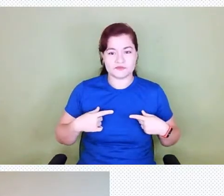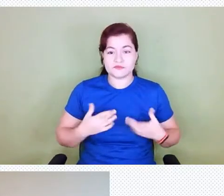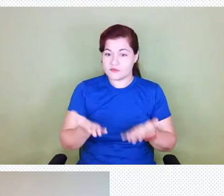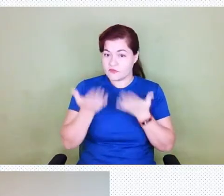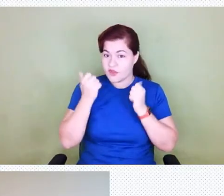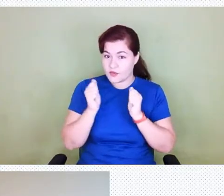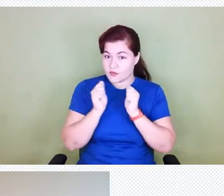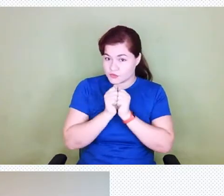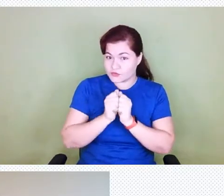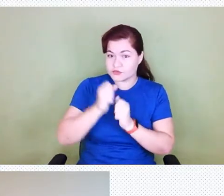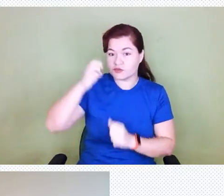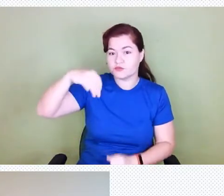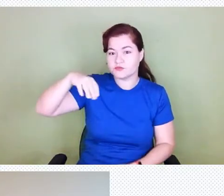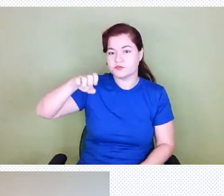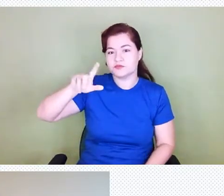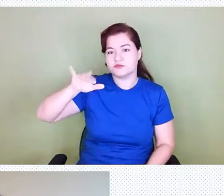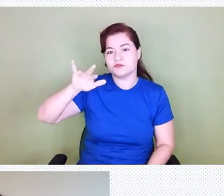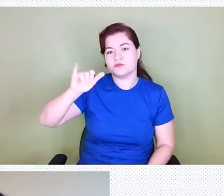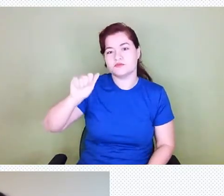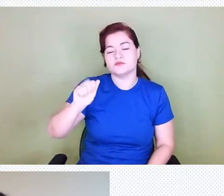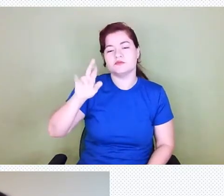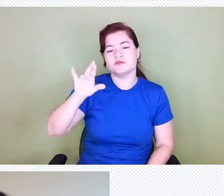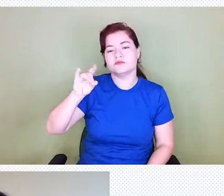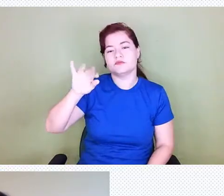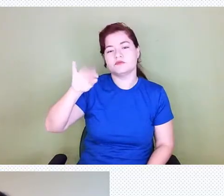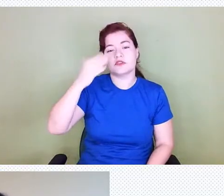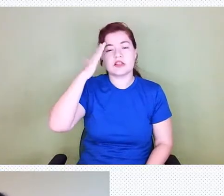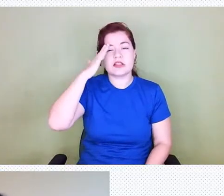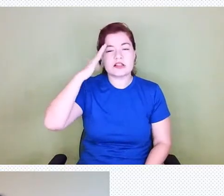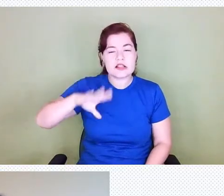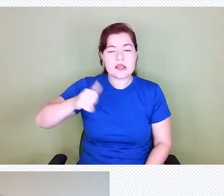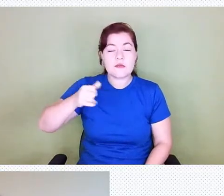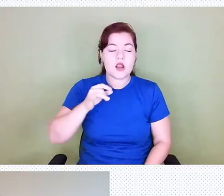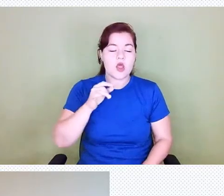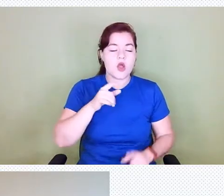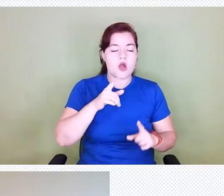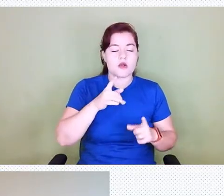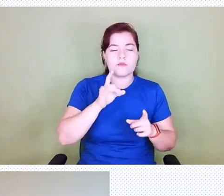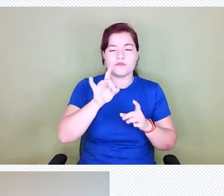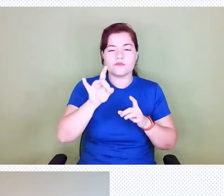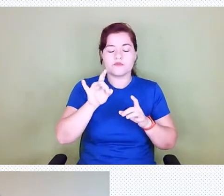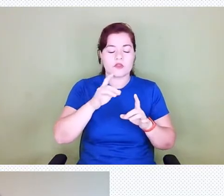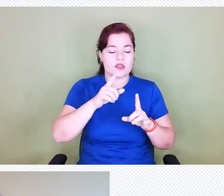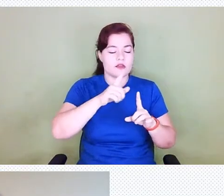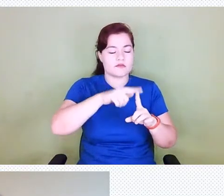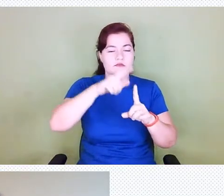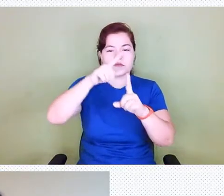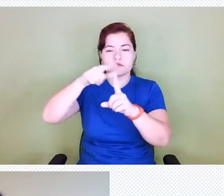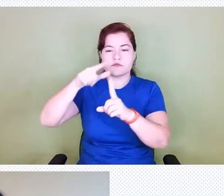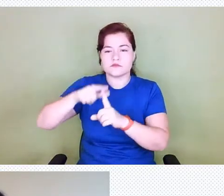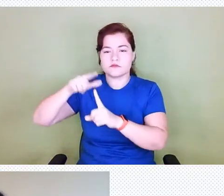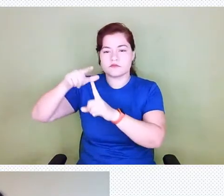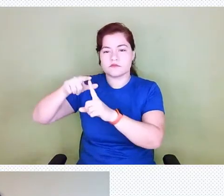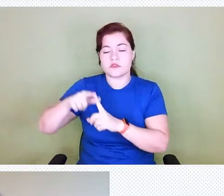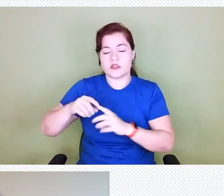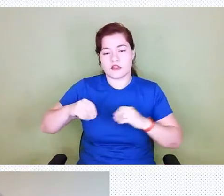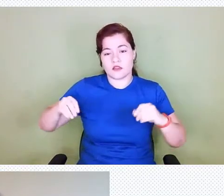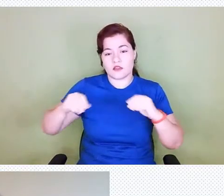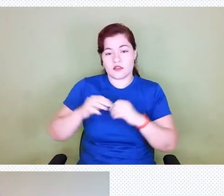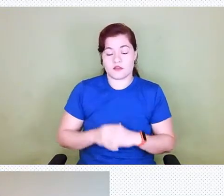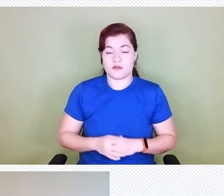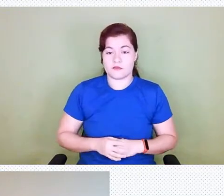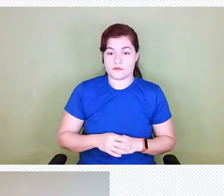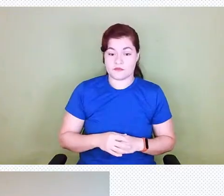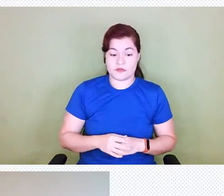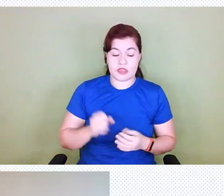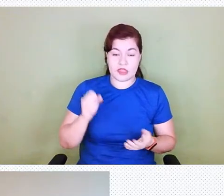junto com a Amélia Rodrigues, entender melhor cada tipo de solo, né? As sementes que se encontraram à